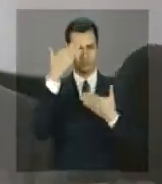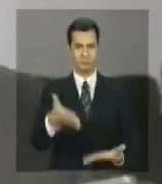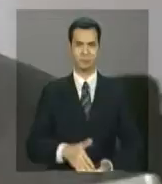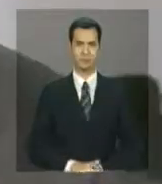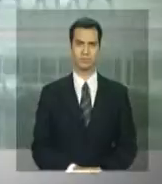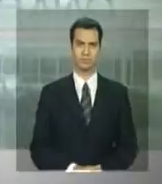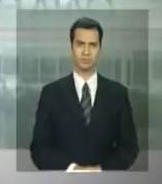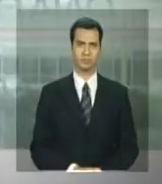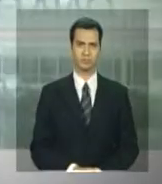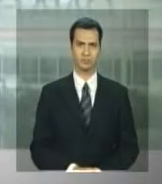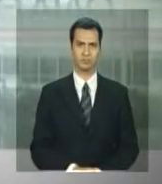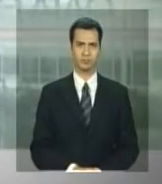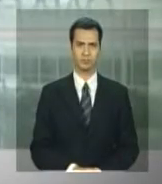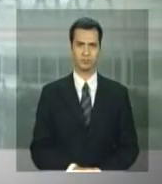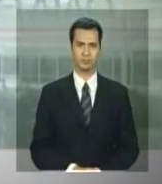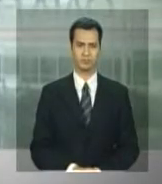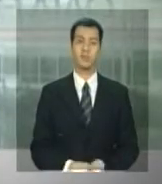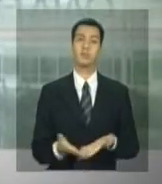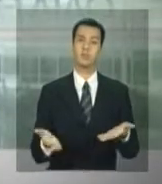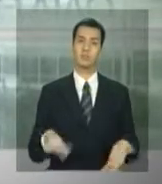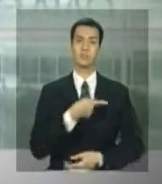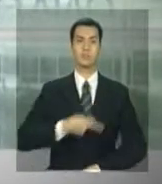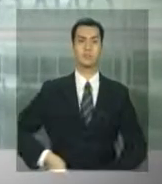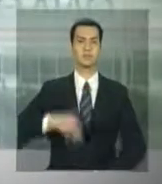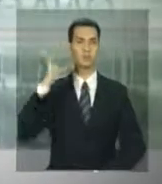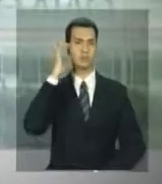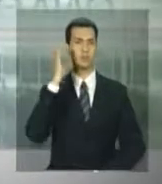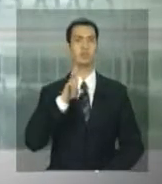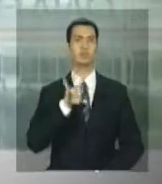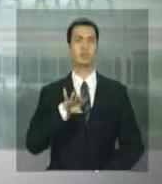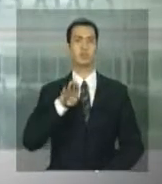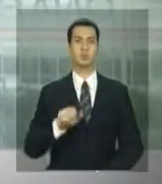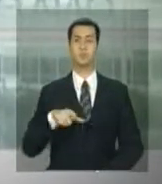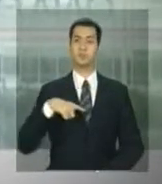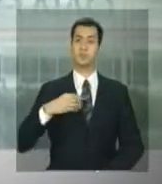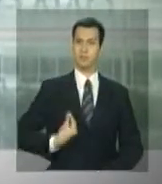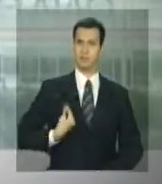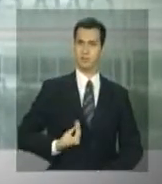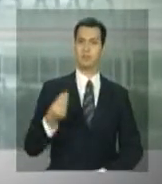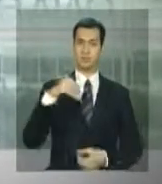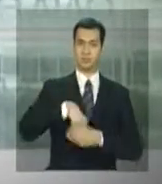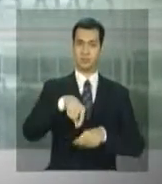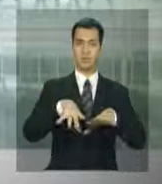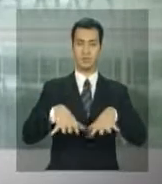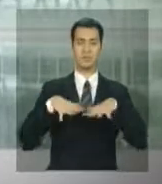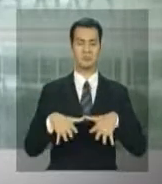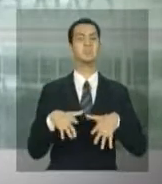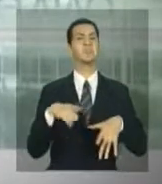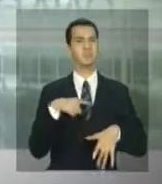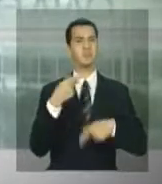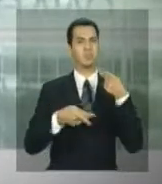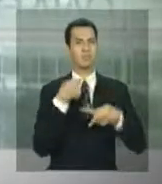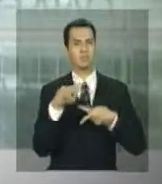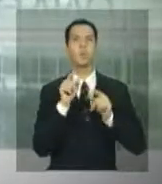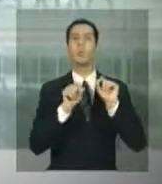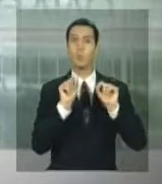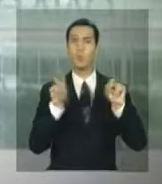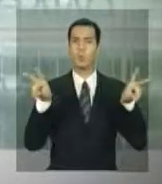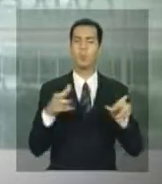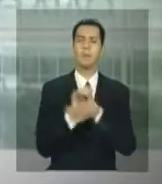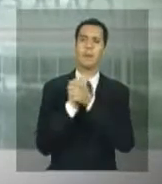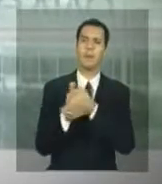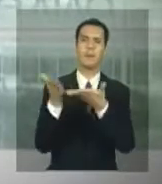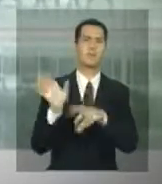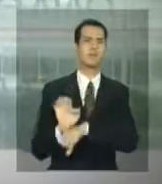obrigado. Bom, a presidenta Dilma Rousseff participou dessa cerimônia e parabenizou os estados que fecharam